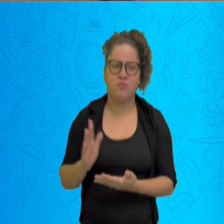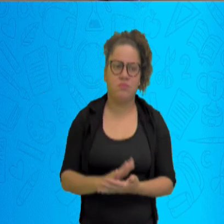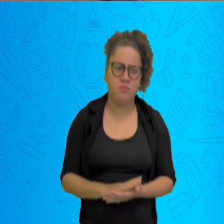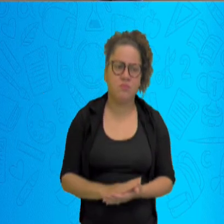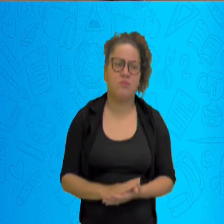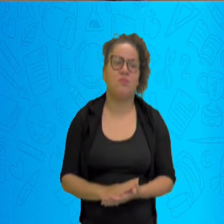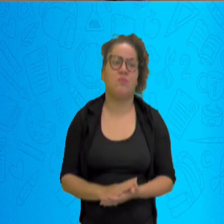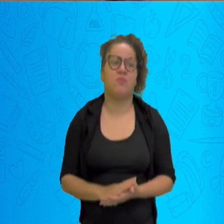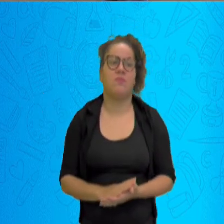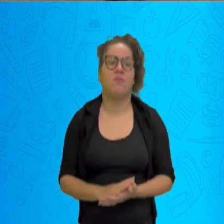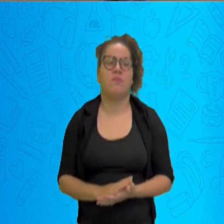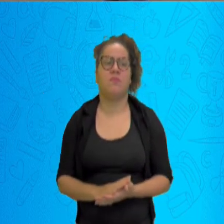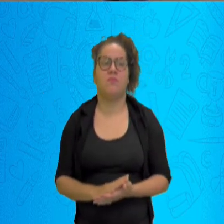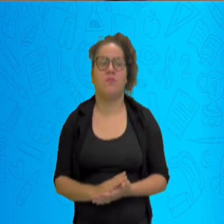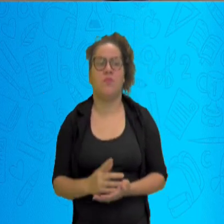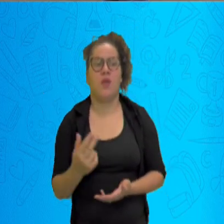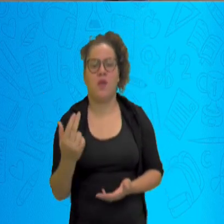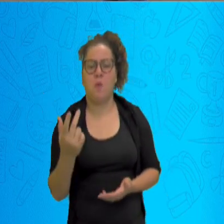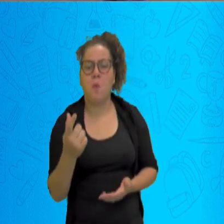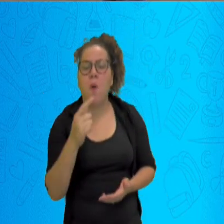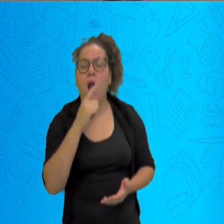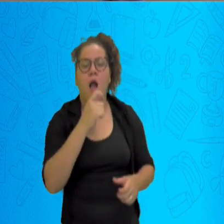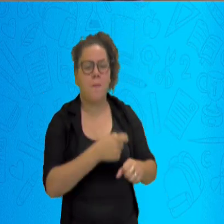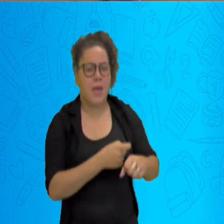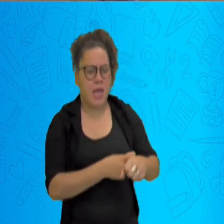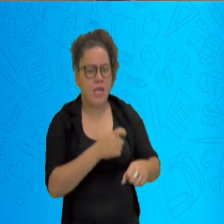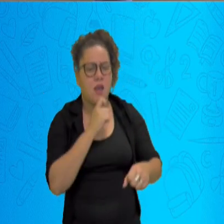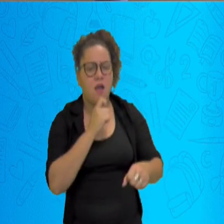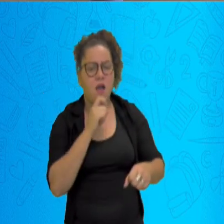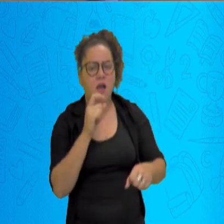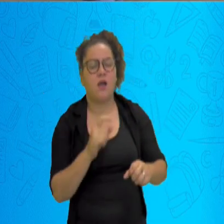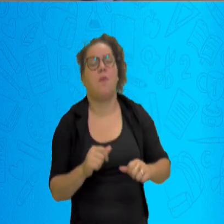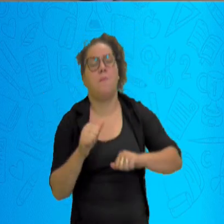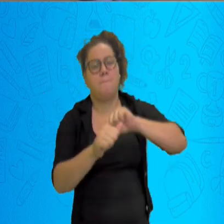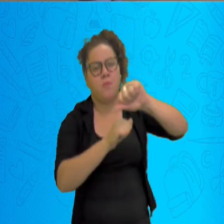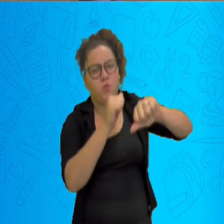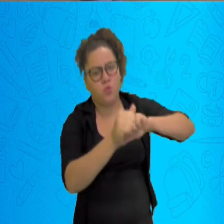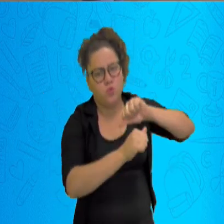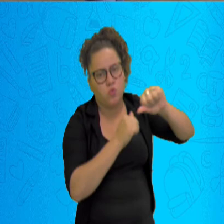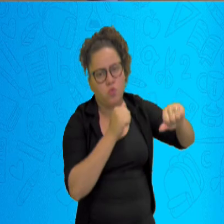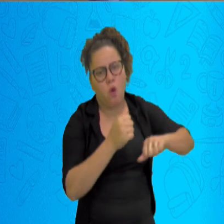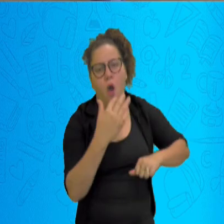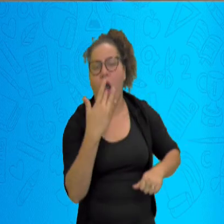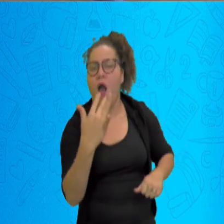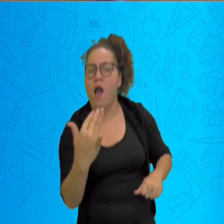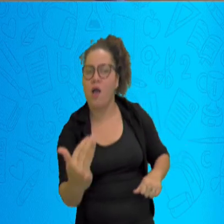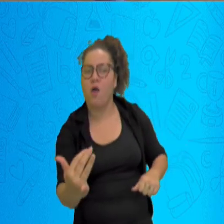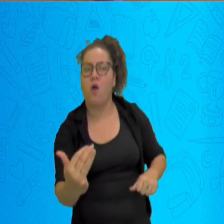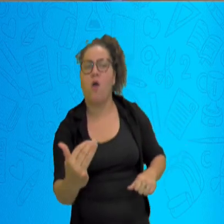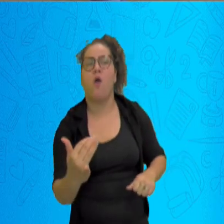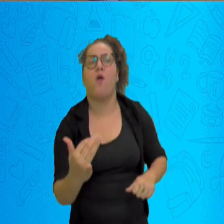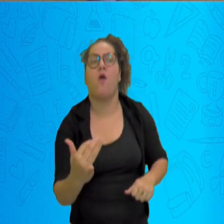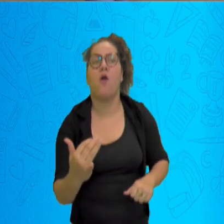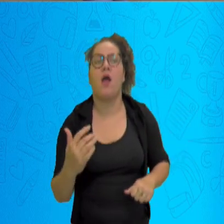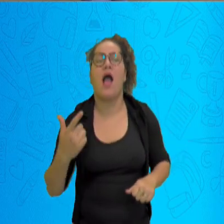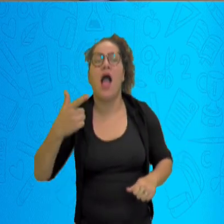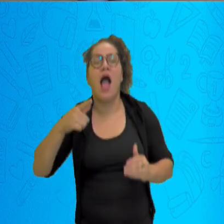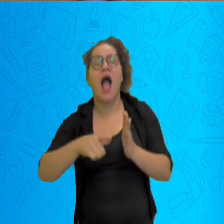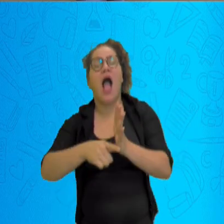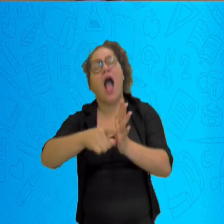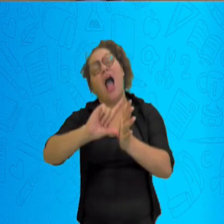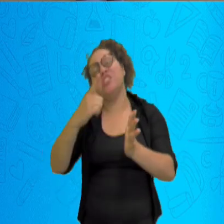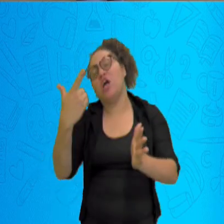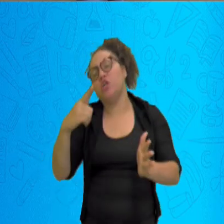Aqui nós temos a mesma pedra, ela já mudou de cor, e a bandeja que era seca lá